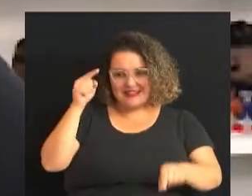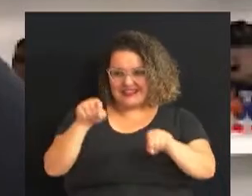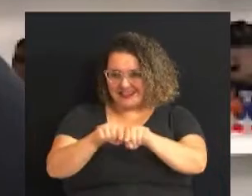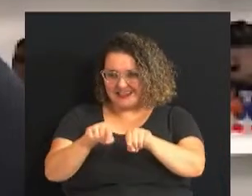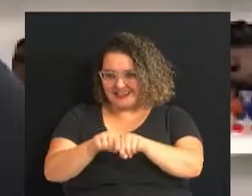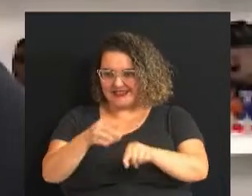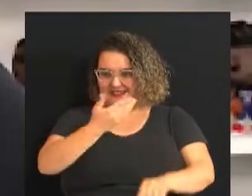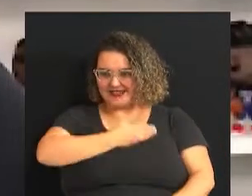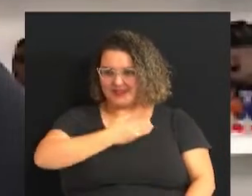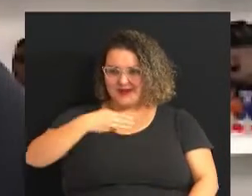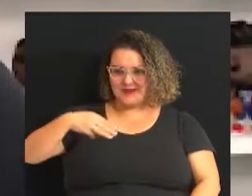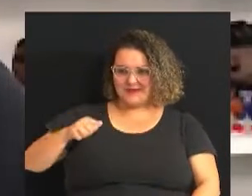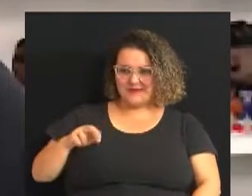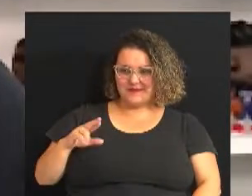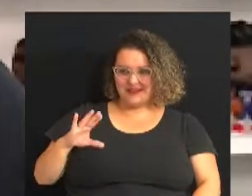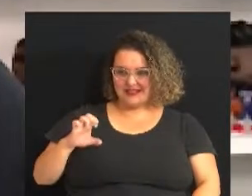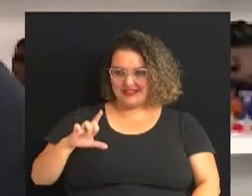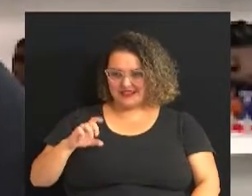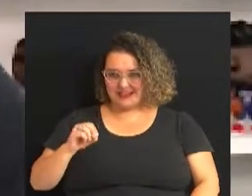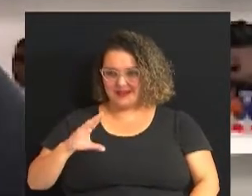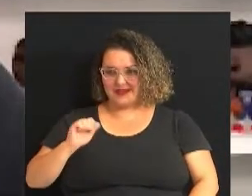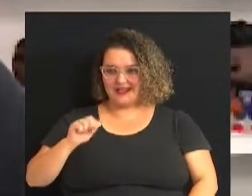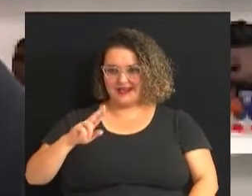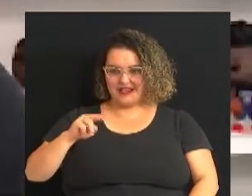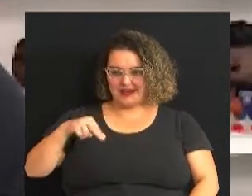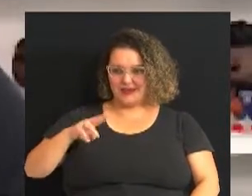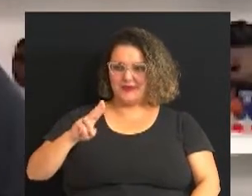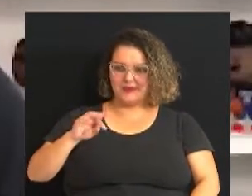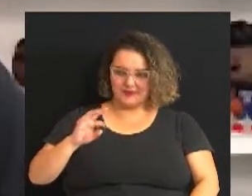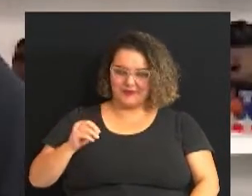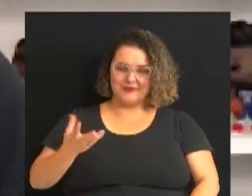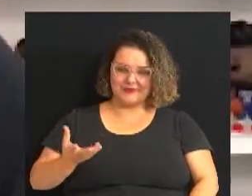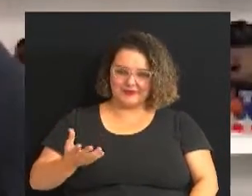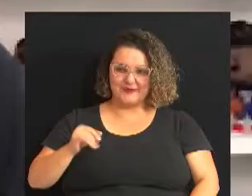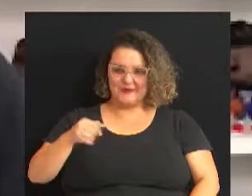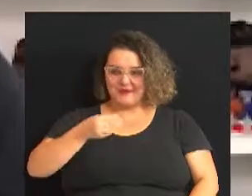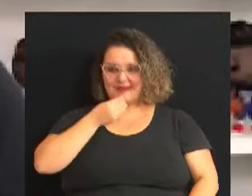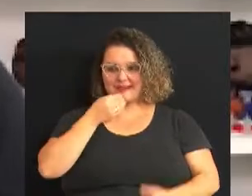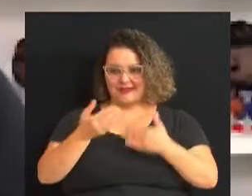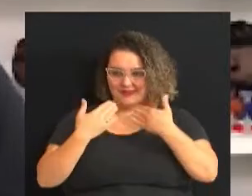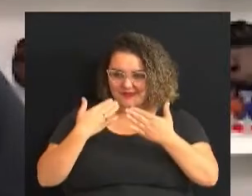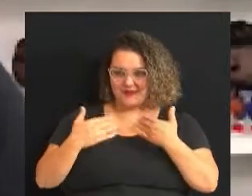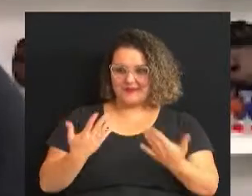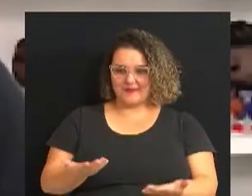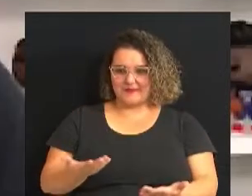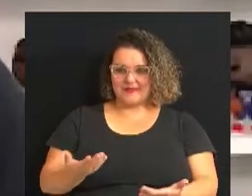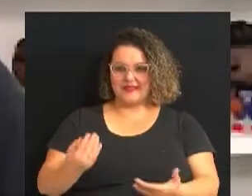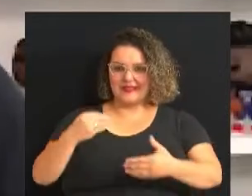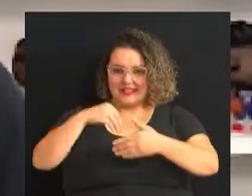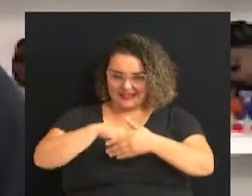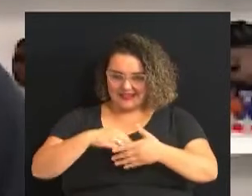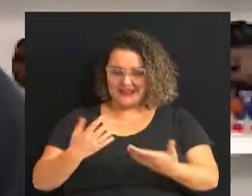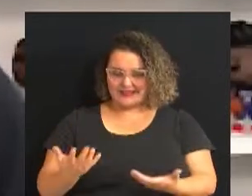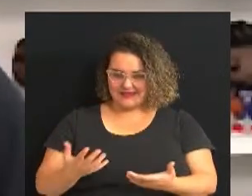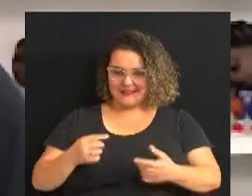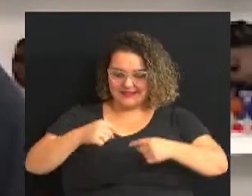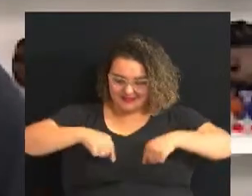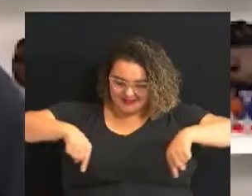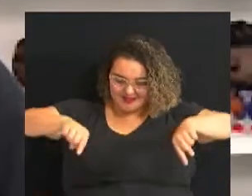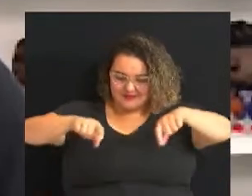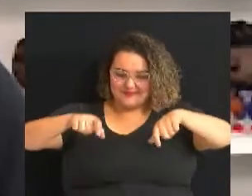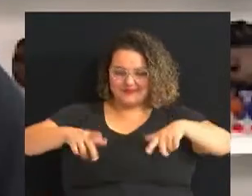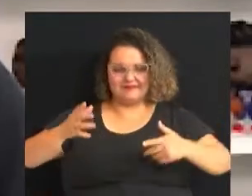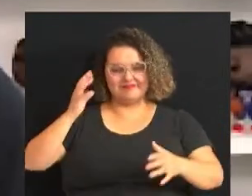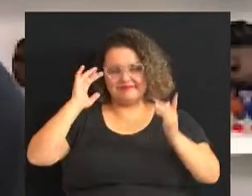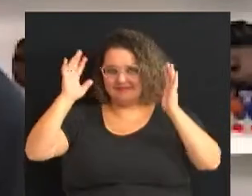no Marcelo Carlotto, que comemorou muito, tive a oportunidade de falar com ele, ainda dentro do estádio, e assim, é a realização de um sonho, a gente